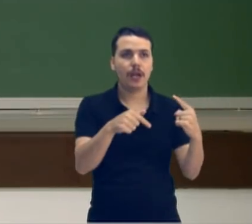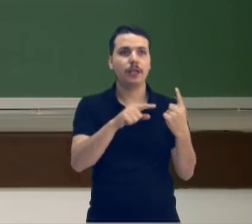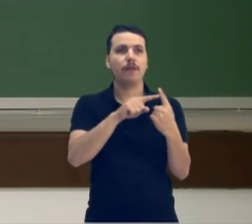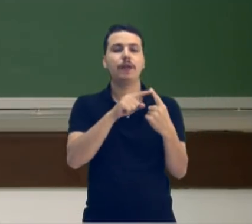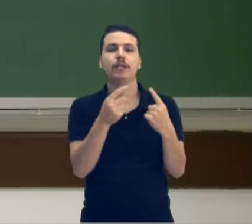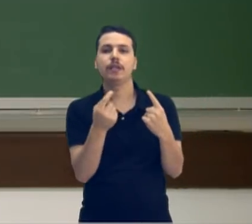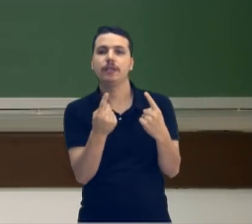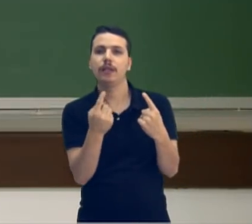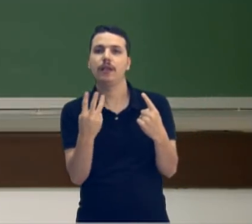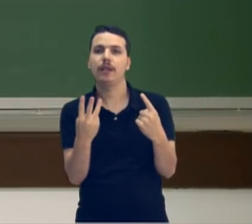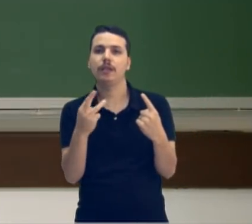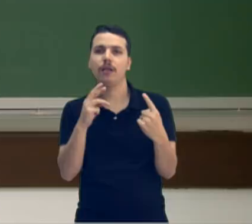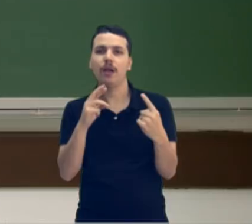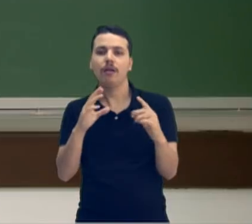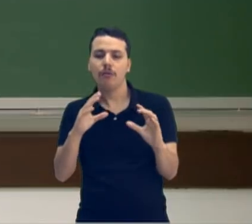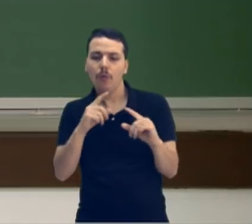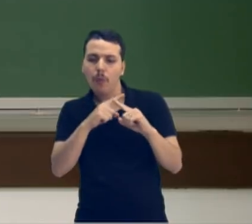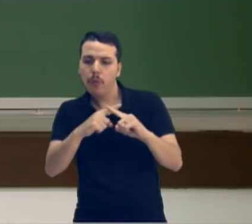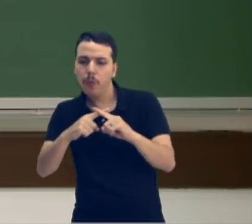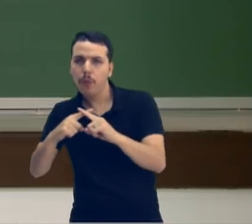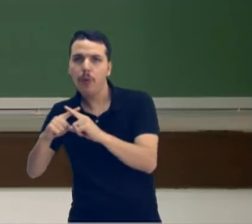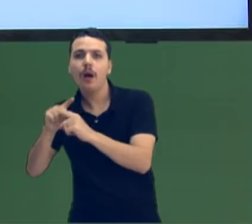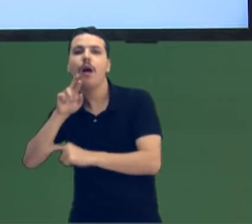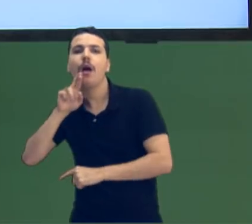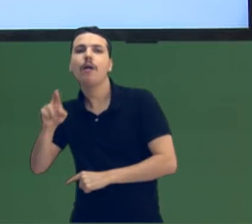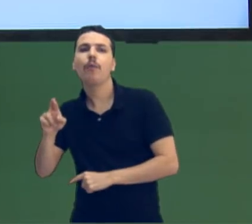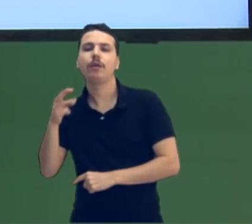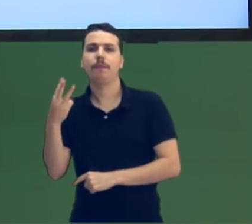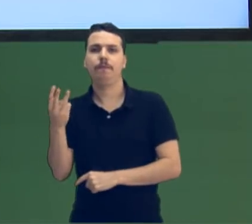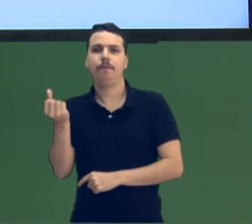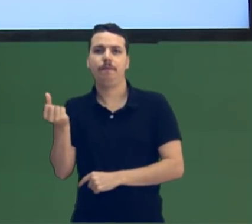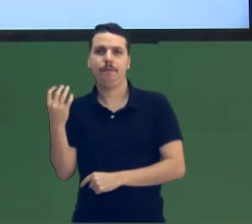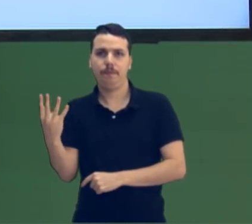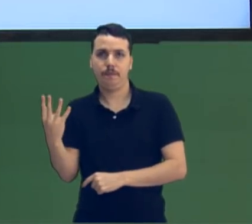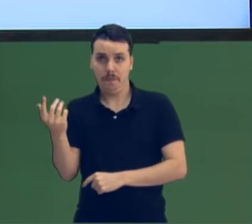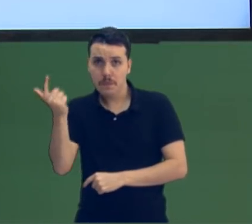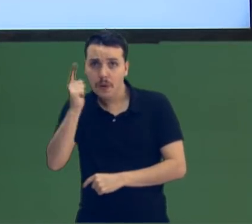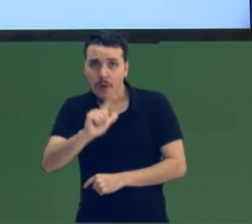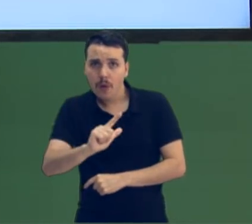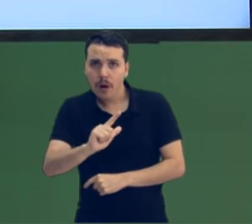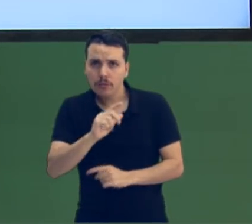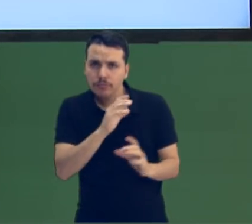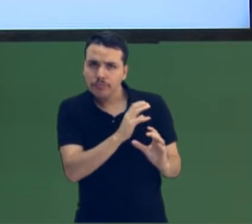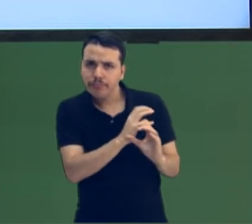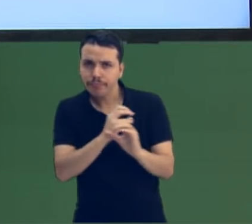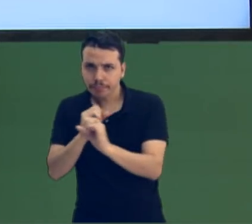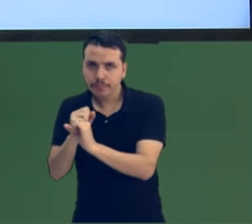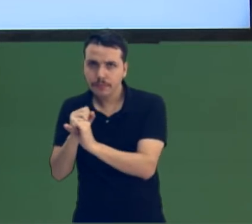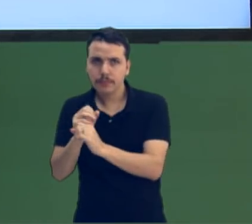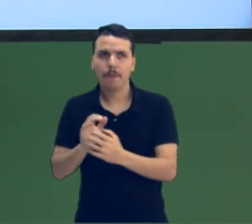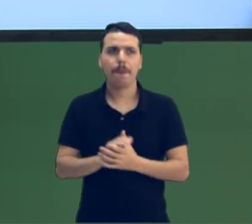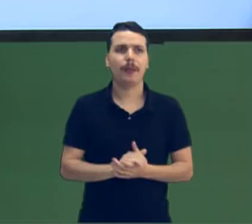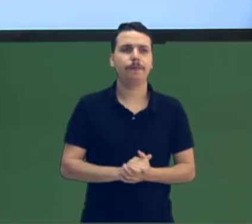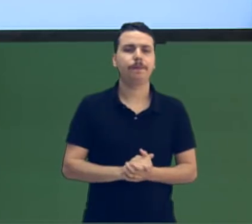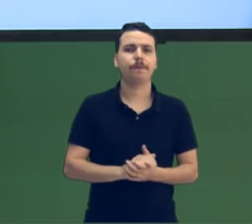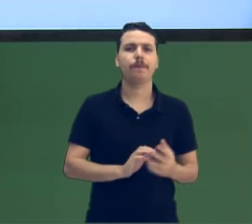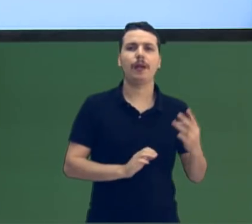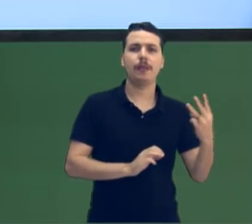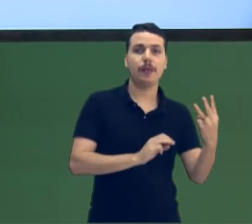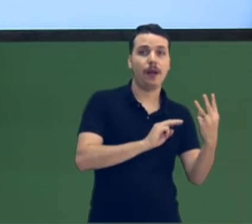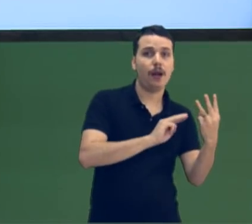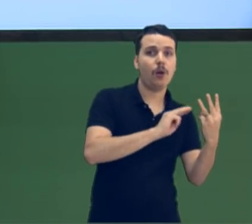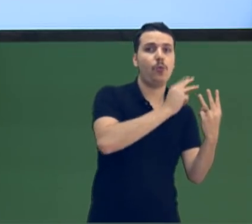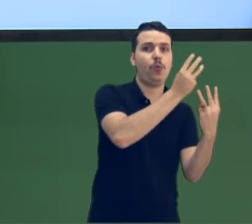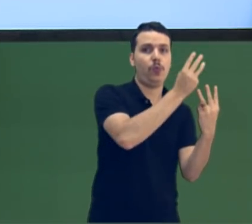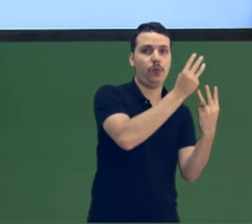vezes 13. Efetuando as multiplicações, vou chegar no 364. Conseguiram fazer essa continha aí? 3 ao